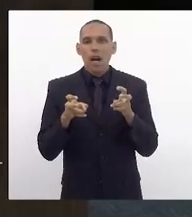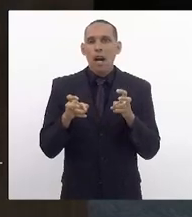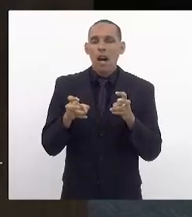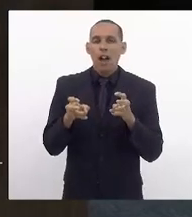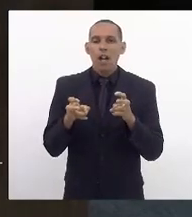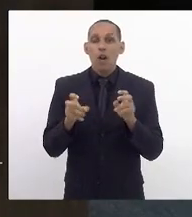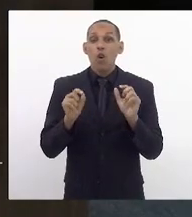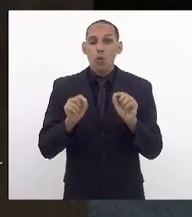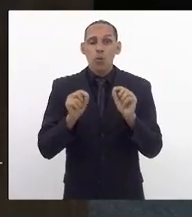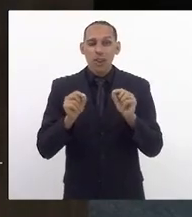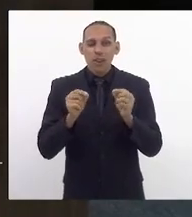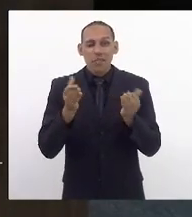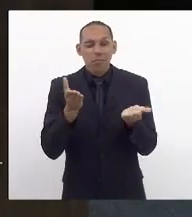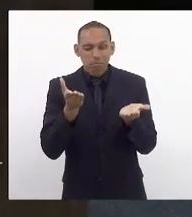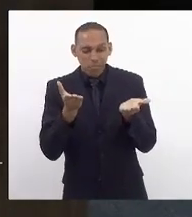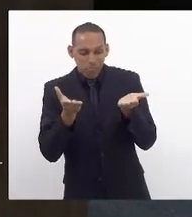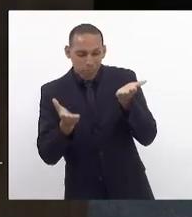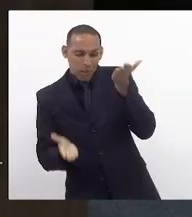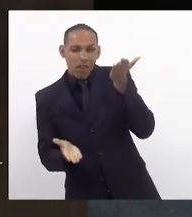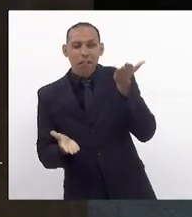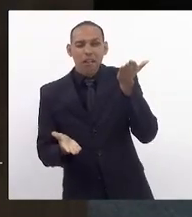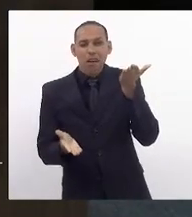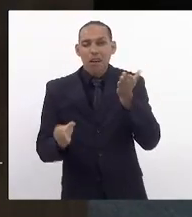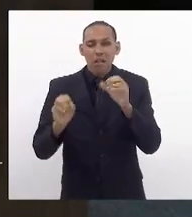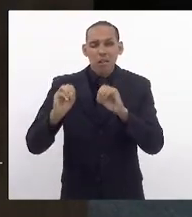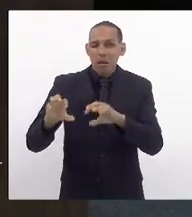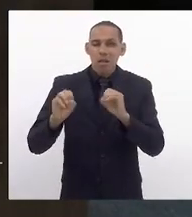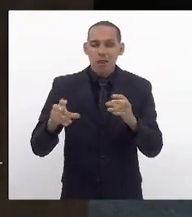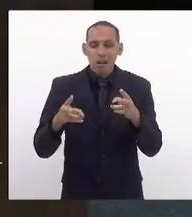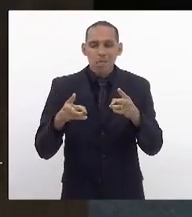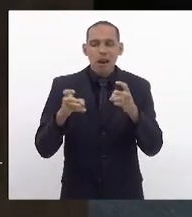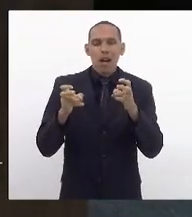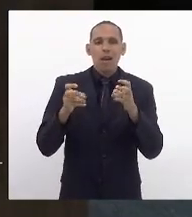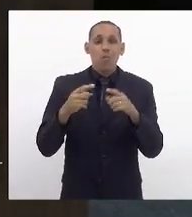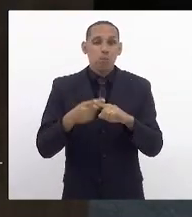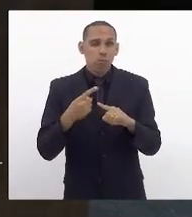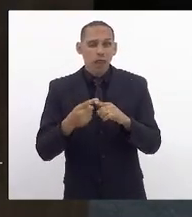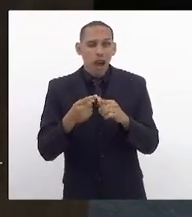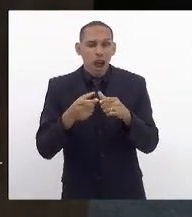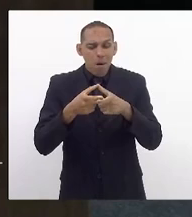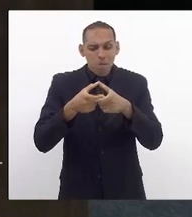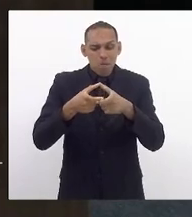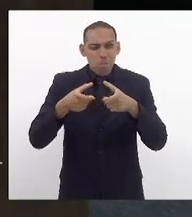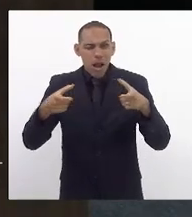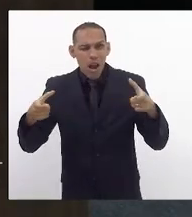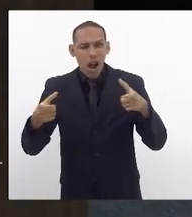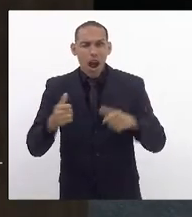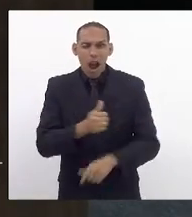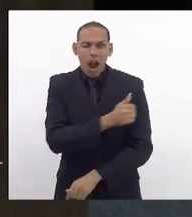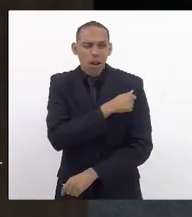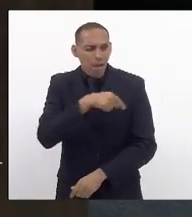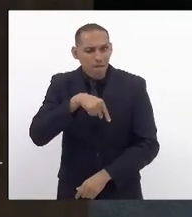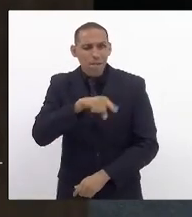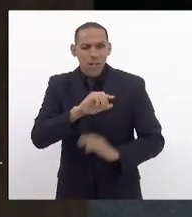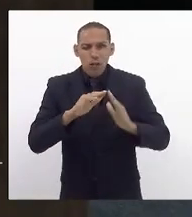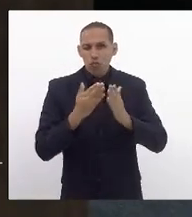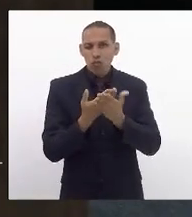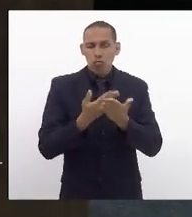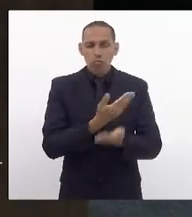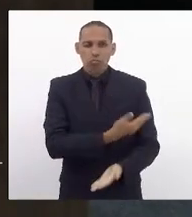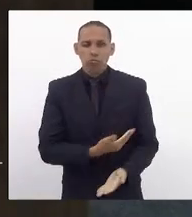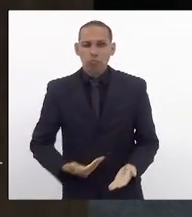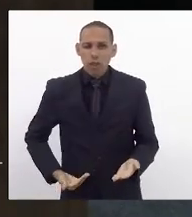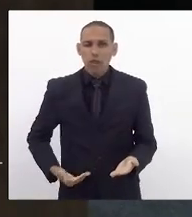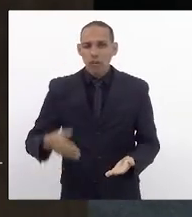aprofundamento das desigualdades educacionais, porque grande parte dos alunos que frequenta as escolas públicas brasileiras